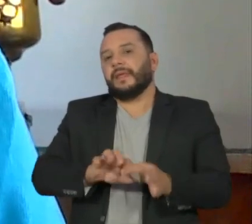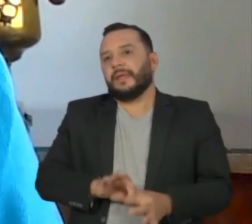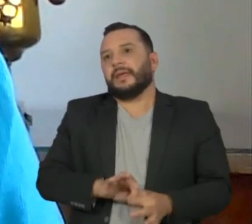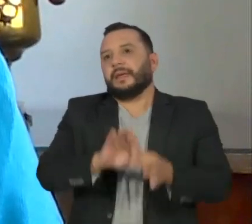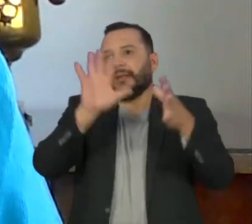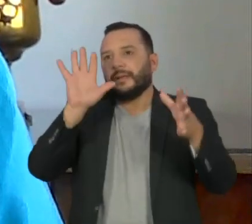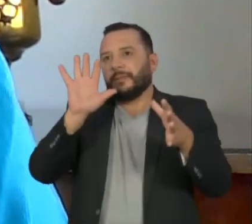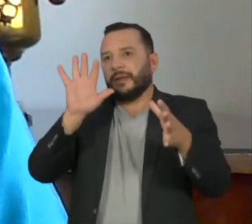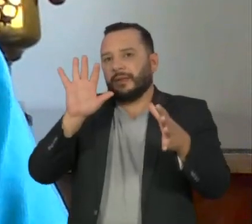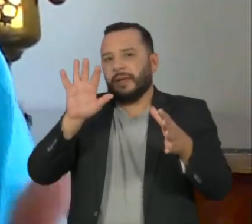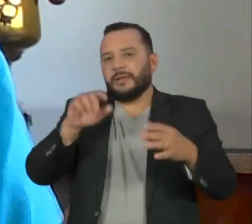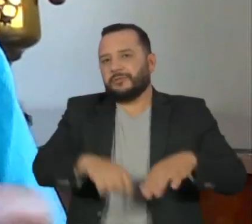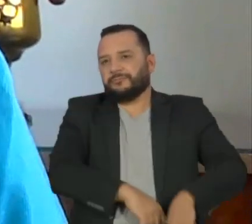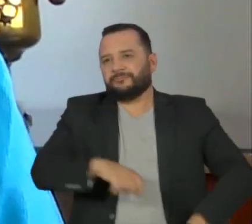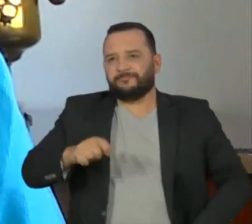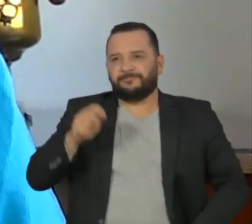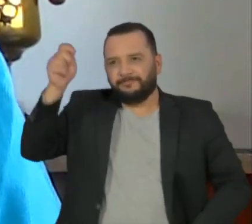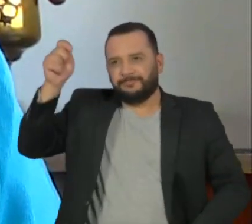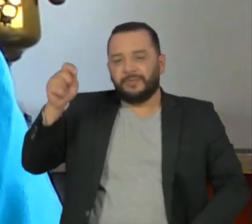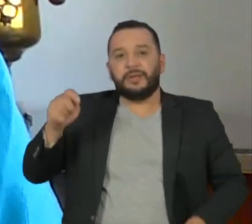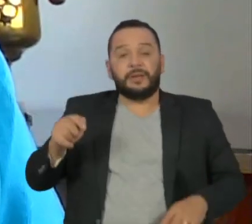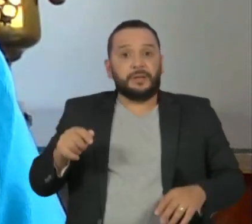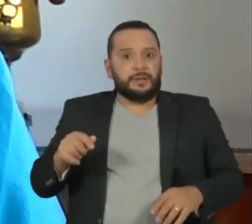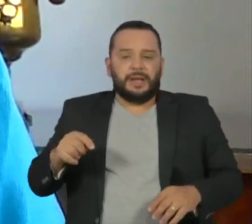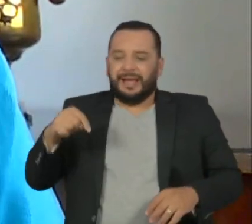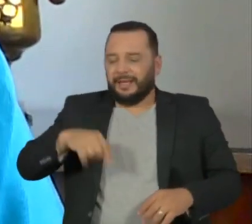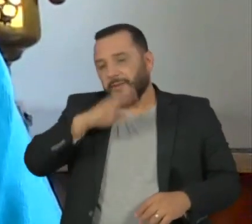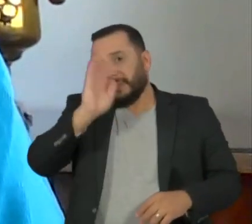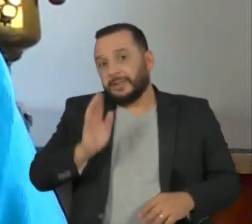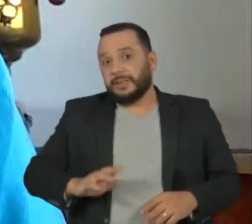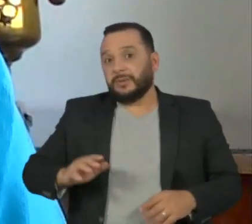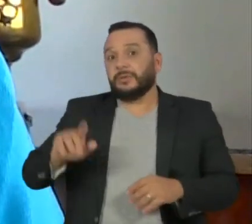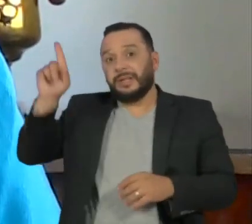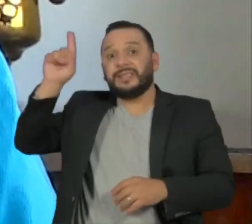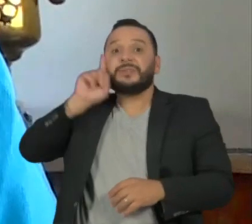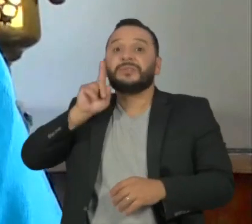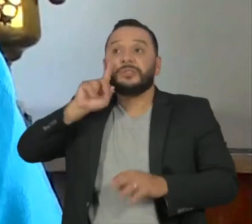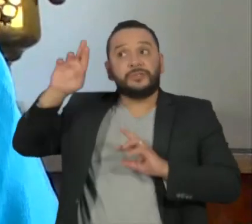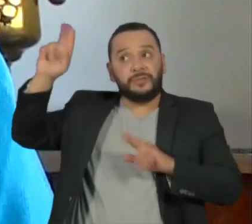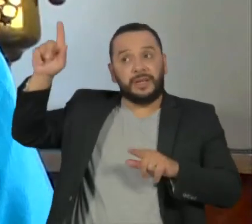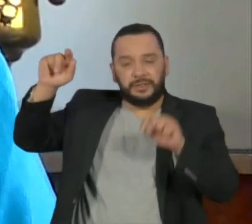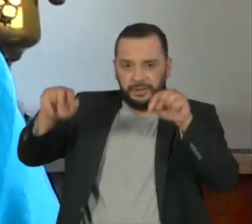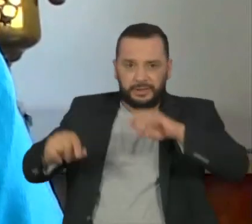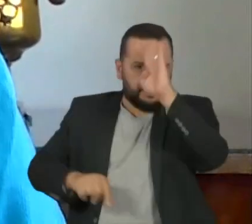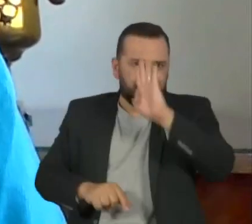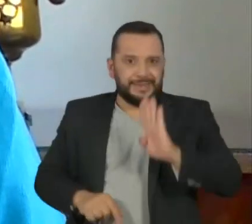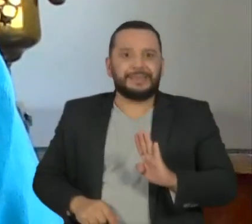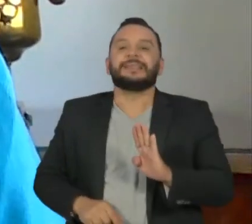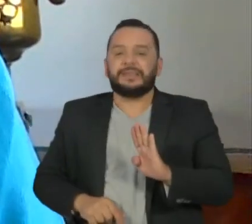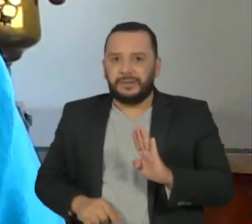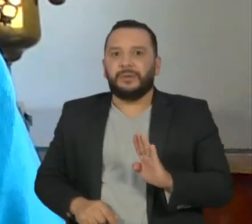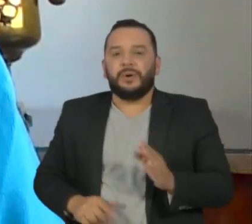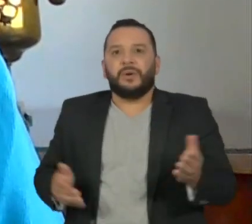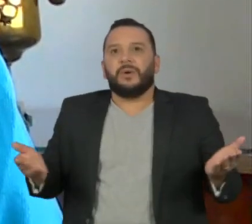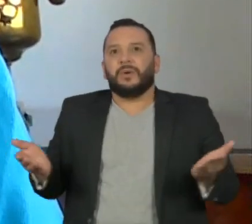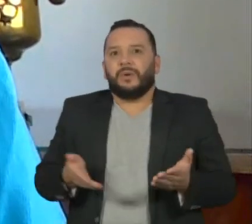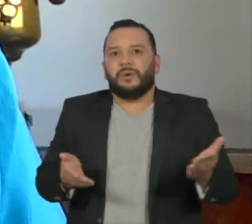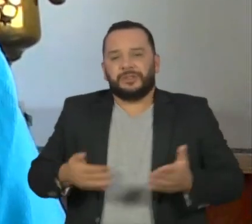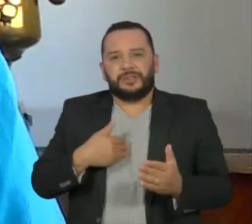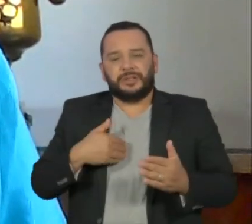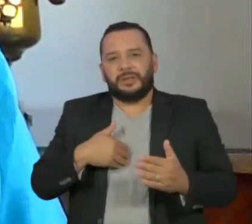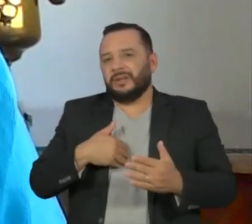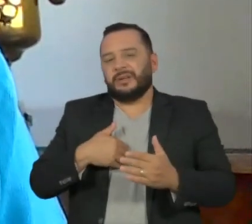diferentemente daquela que ocorreu nos Estados Unidos, foi, em grande parte, responsável pelo fato do Brasil não ter